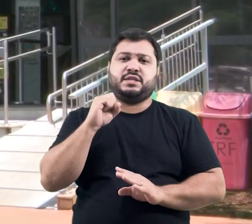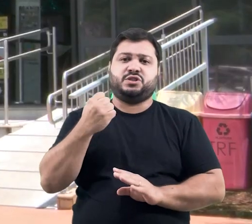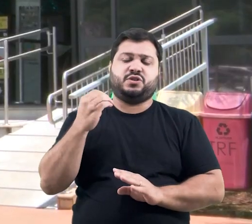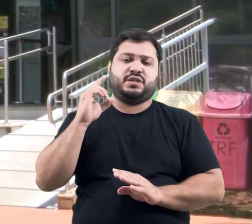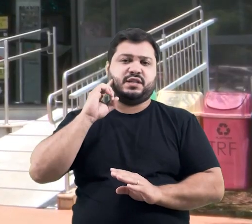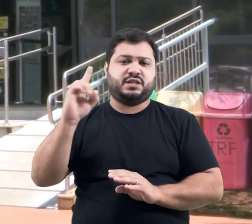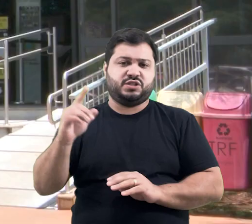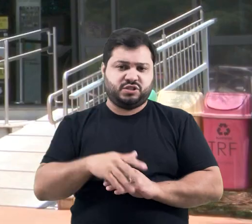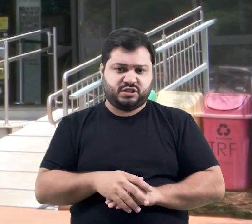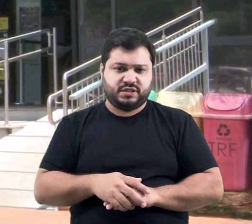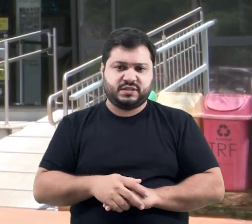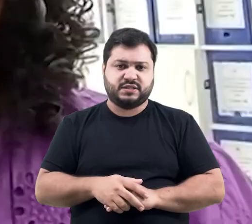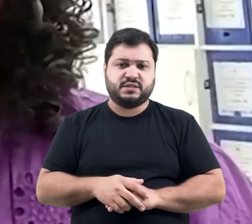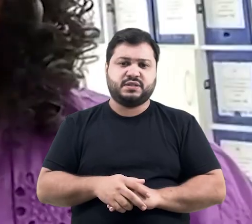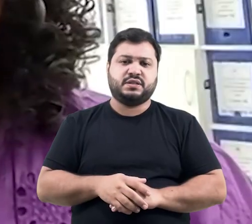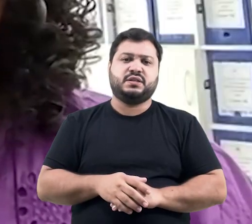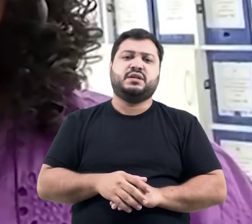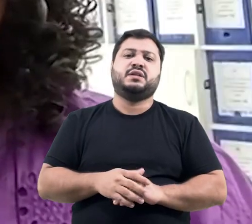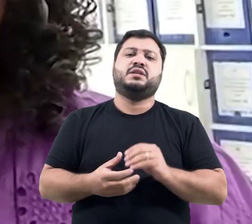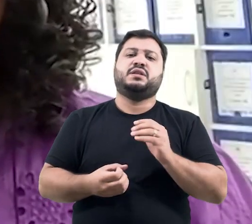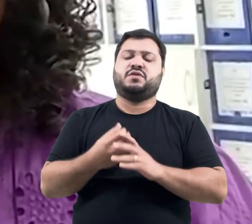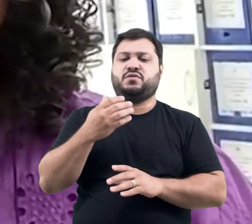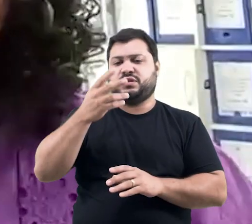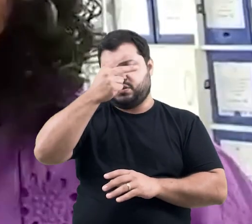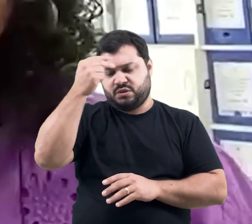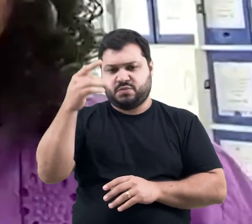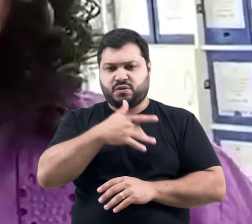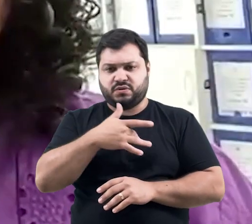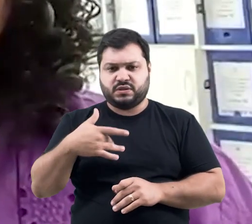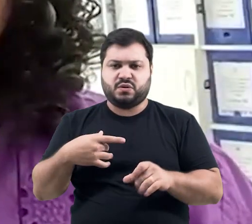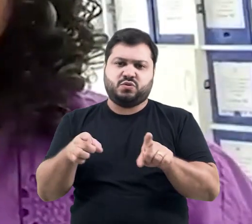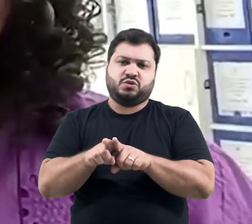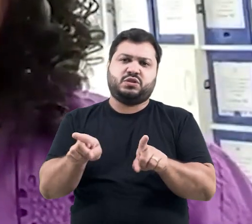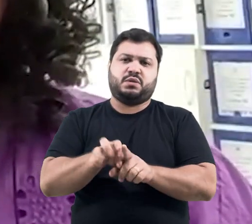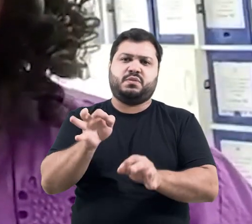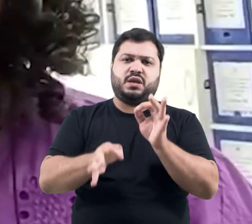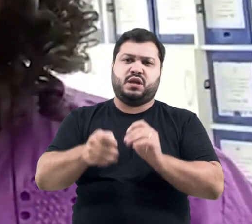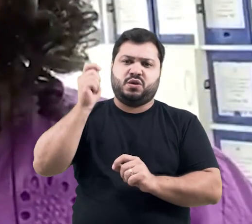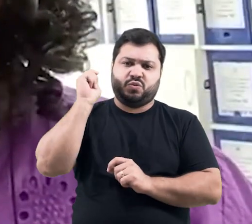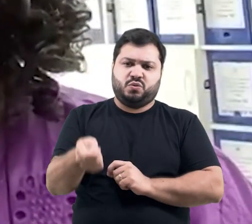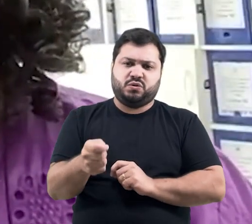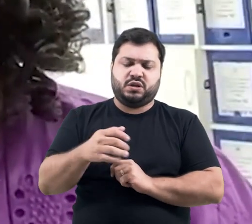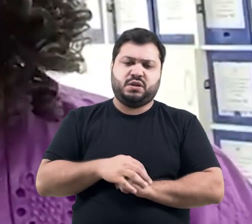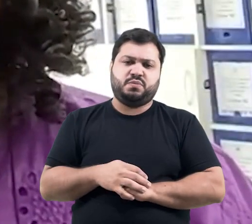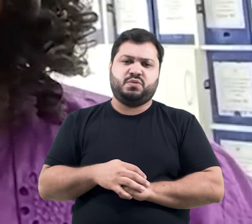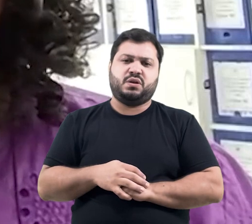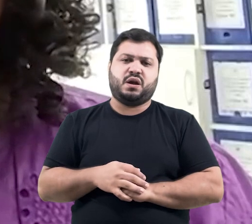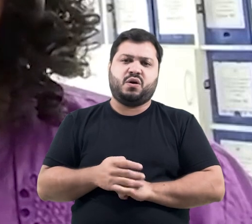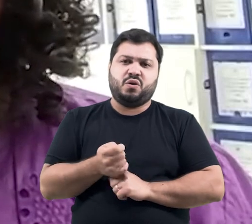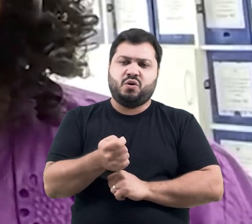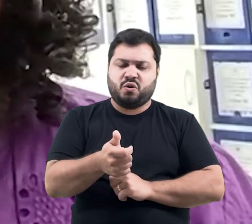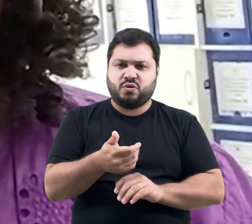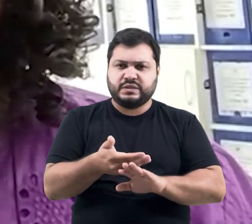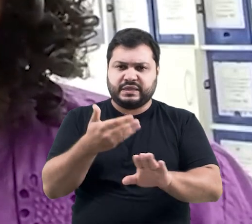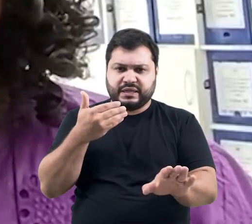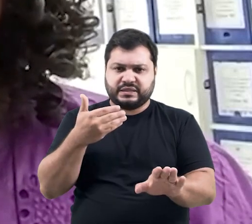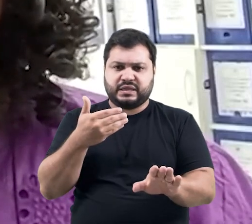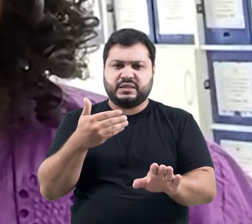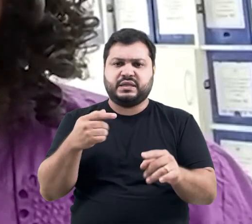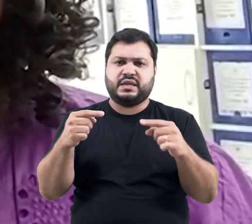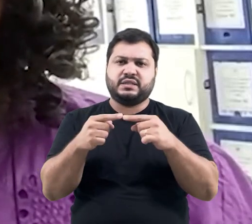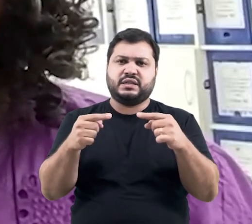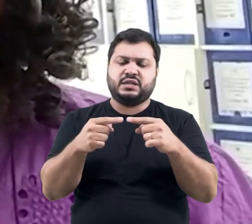de 180 dias. Tanto a Fundação Municipal de Saúde quanto o tribunal concederam